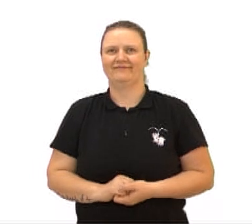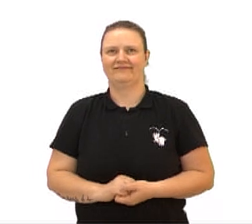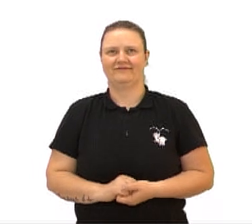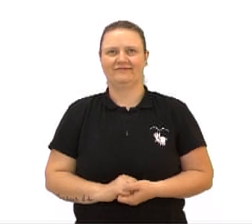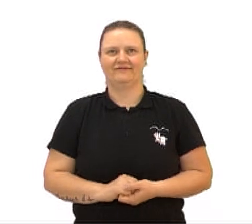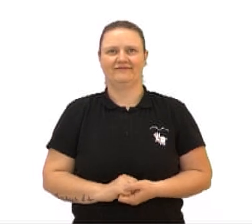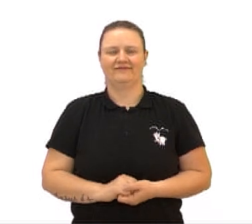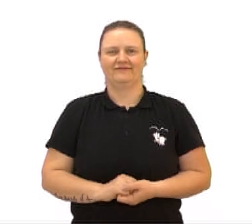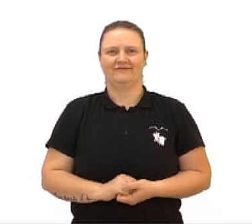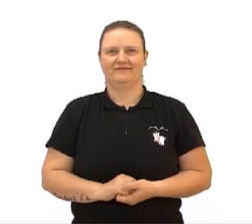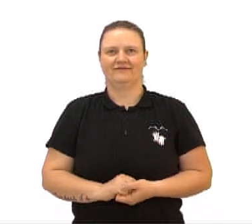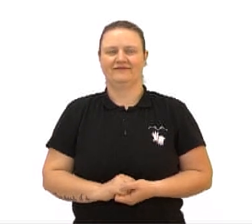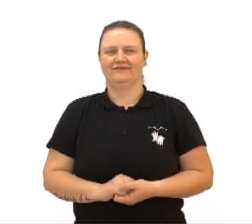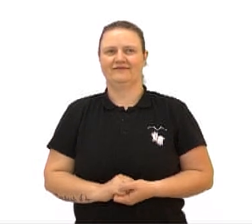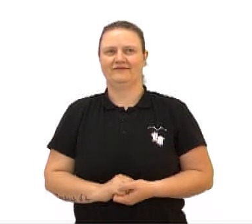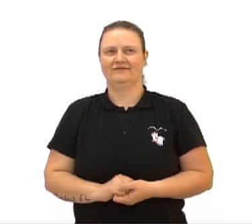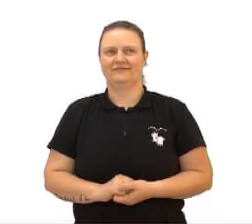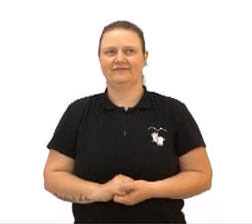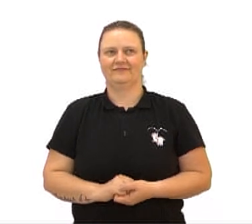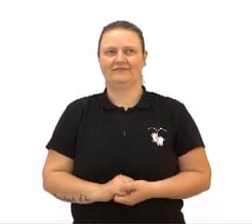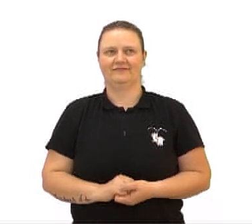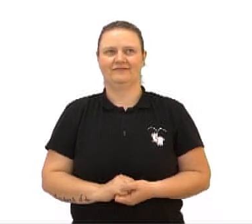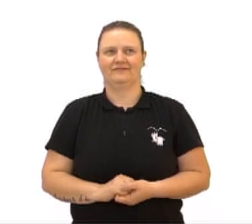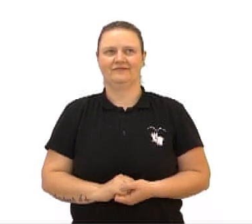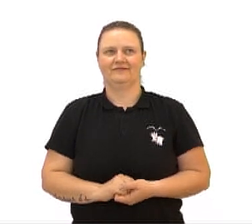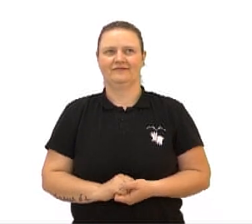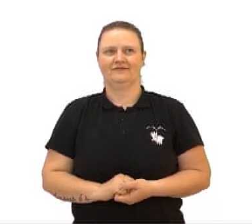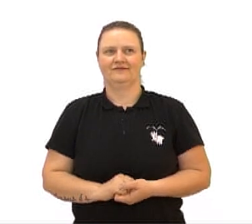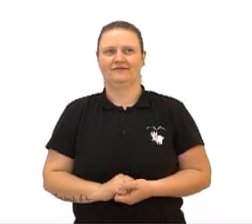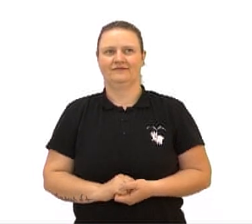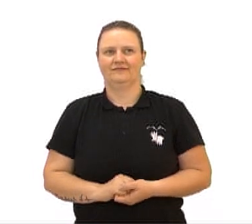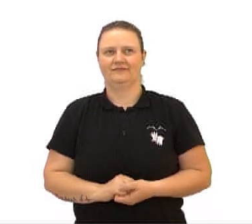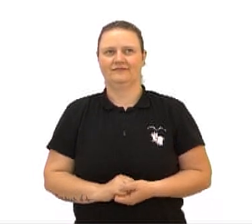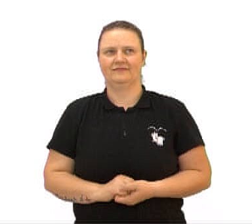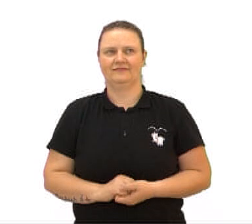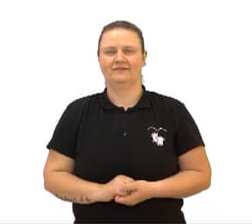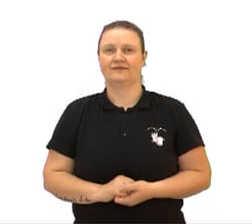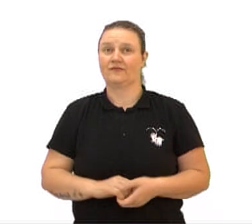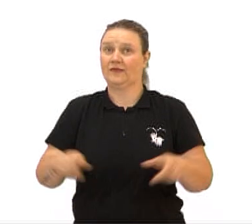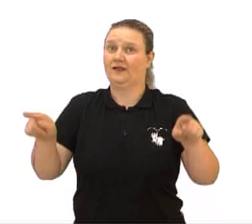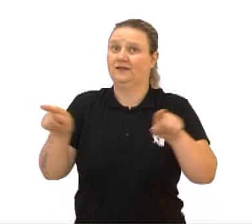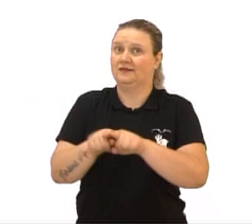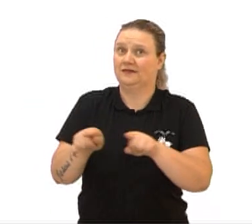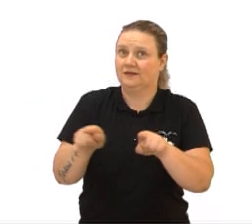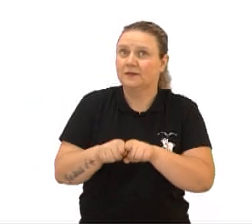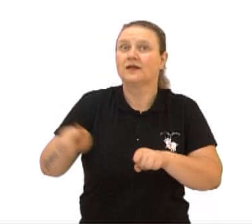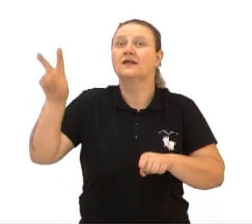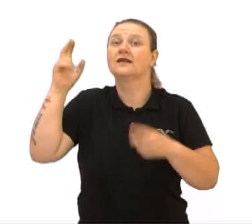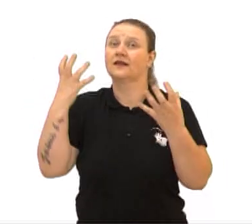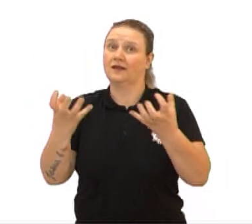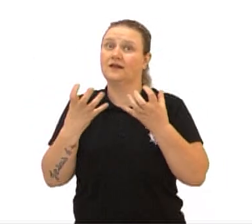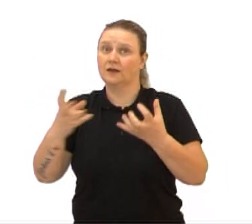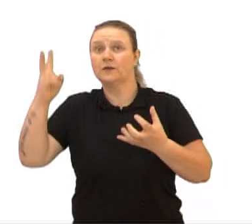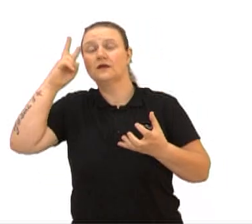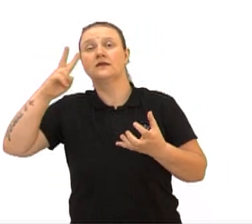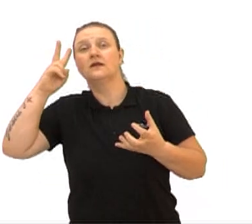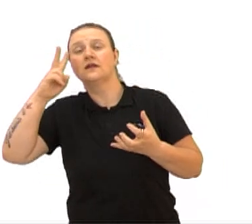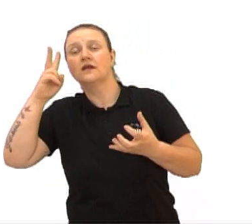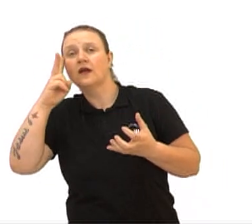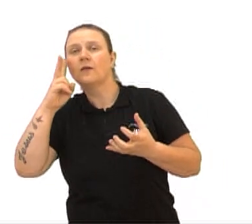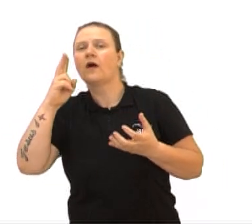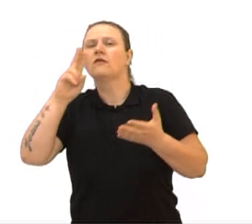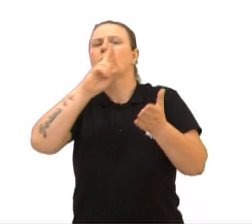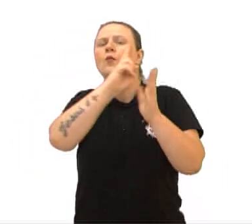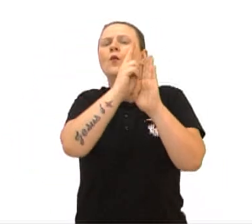centro venezuelano de Estocolmo, ao centro gallego de Buenos Aires. Então, também queremos recordar a Porto Rico, Venezuela,